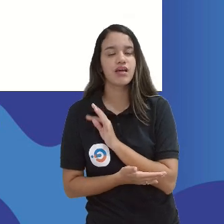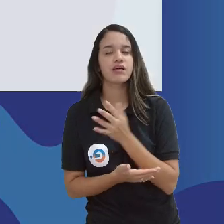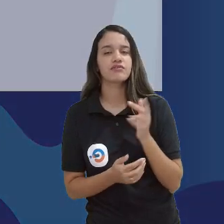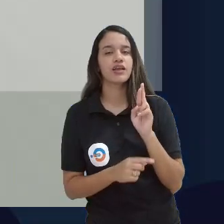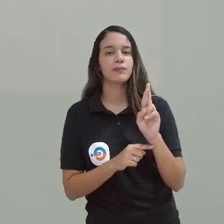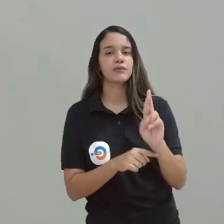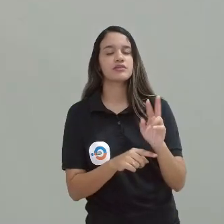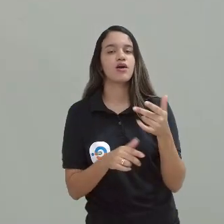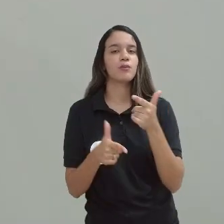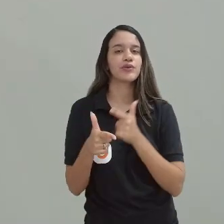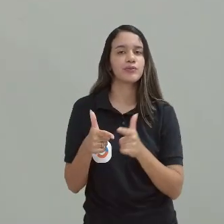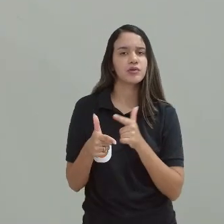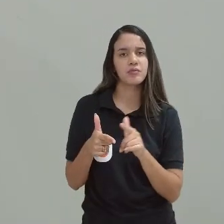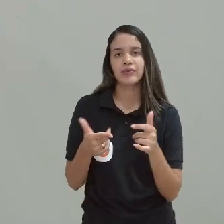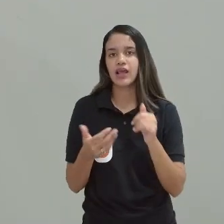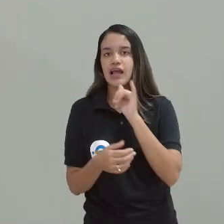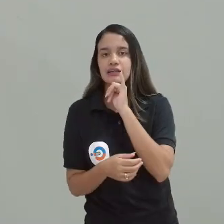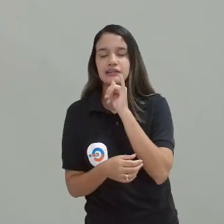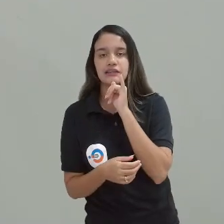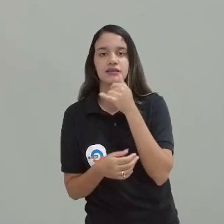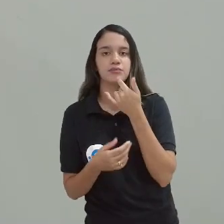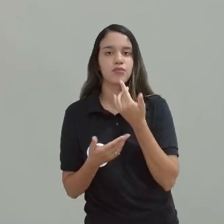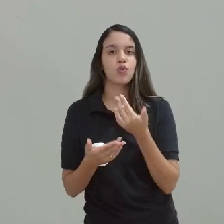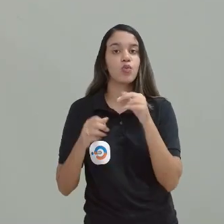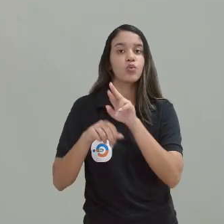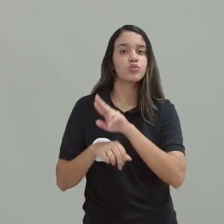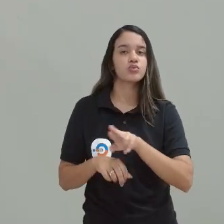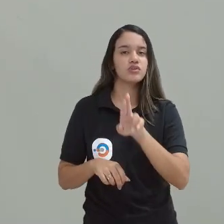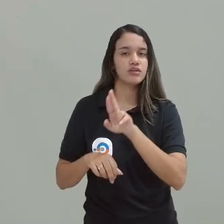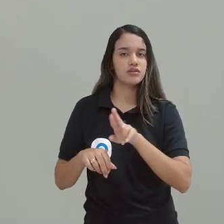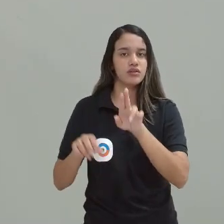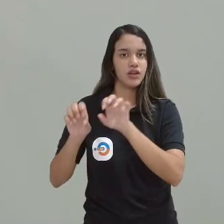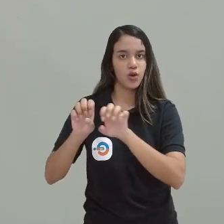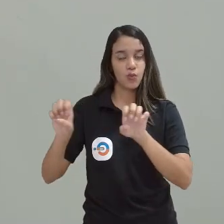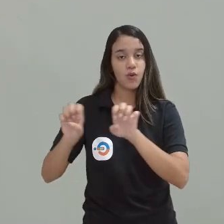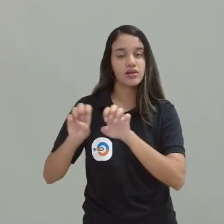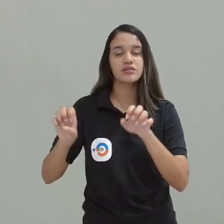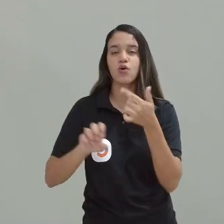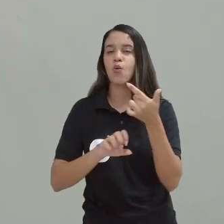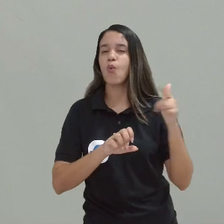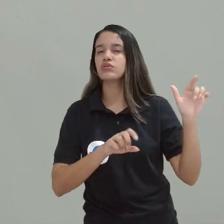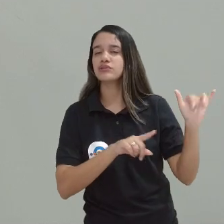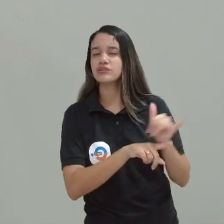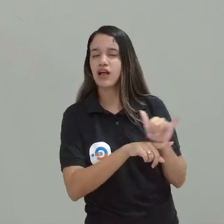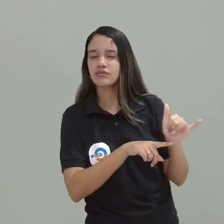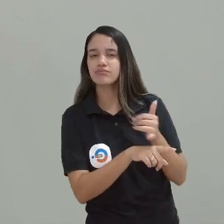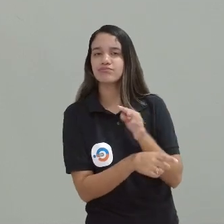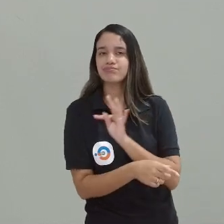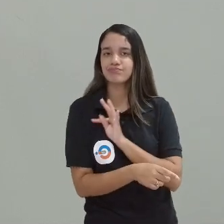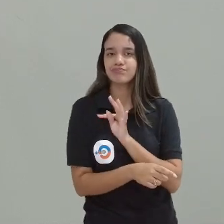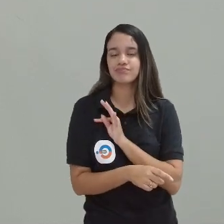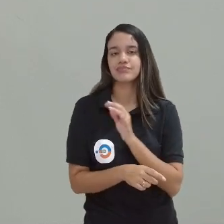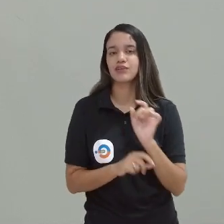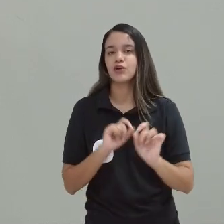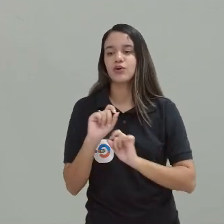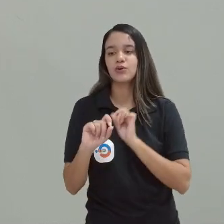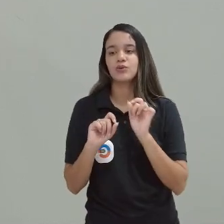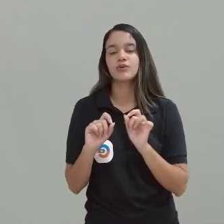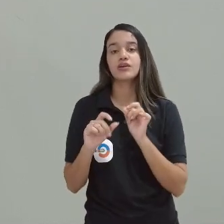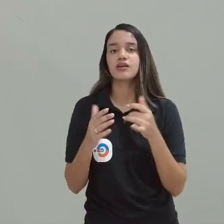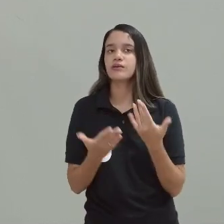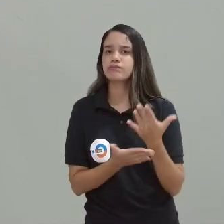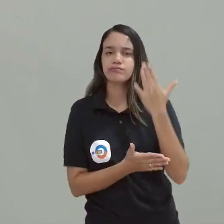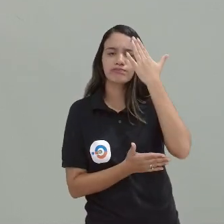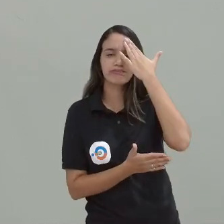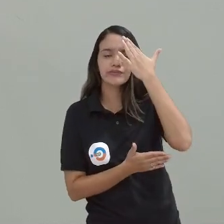problema, que seja, no caso aí, utilizando um sistema de equações, a gente vai usar outras técnicas. Nesse caso aqui seriam puras